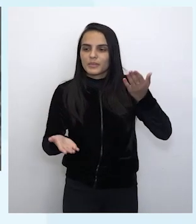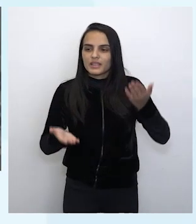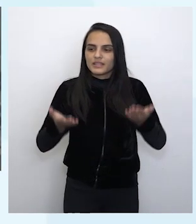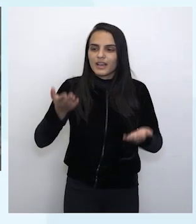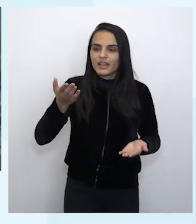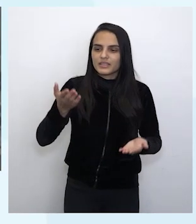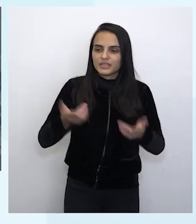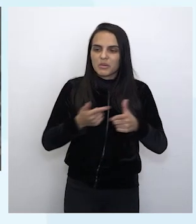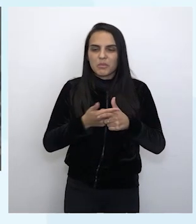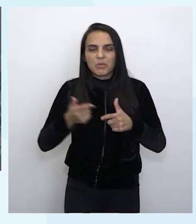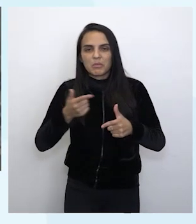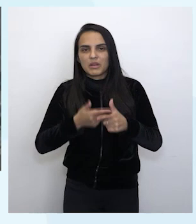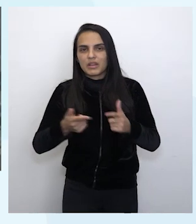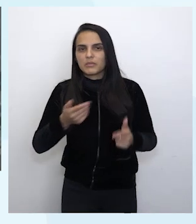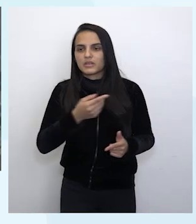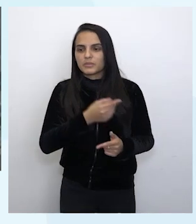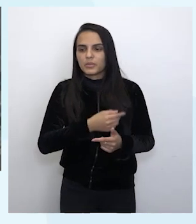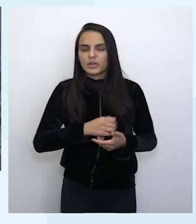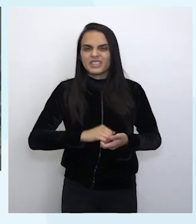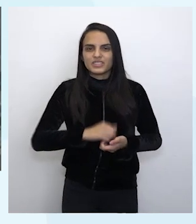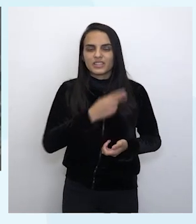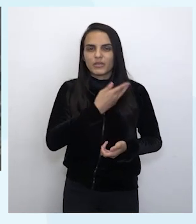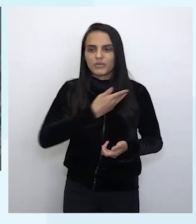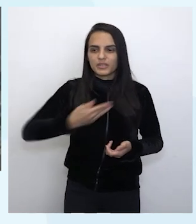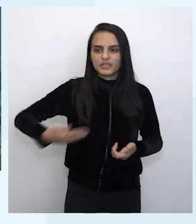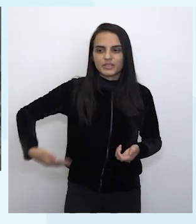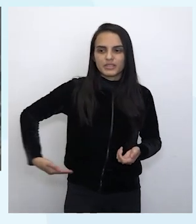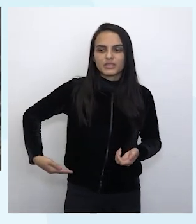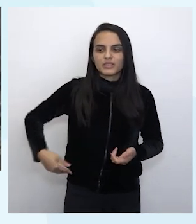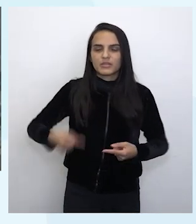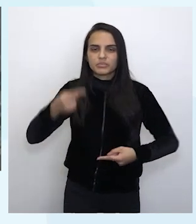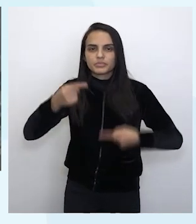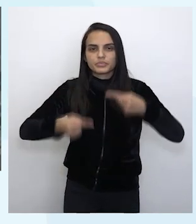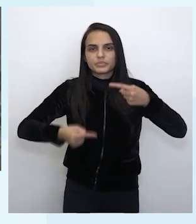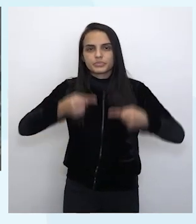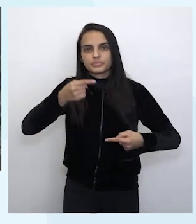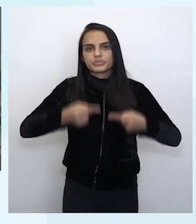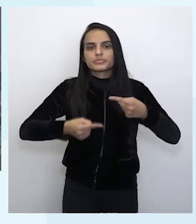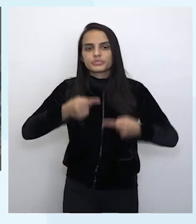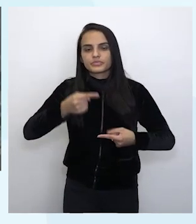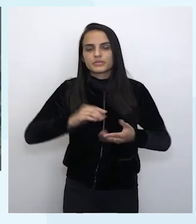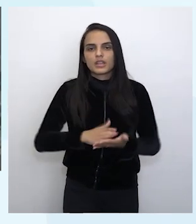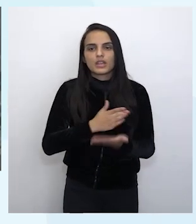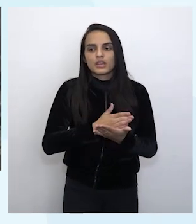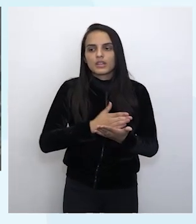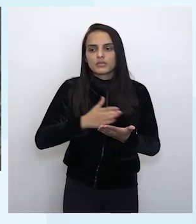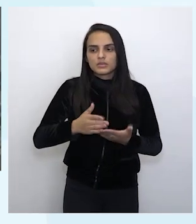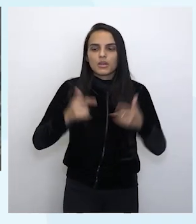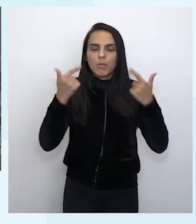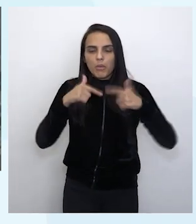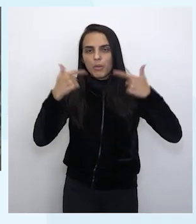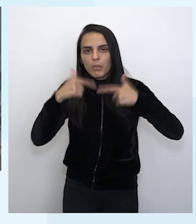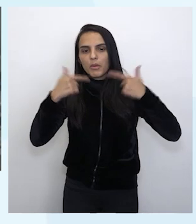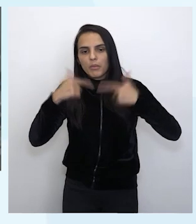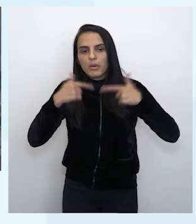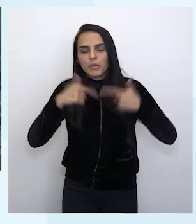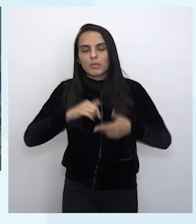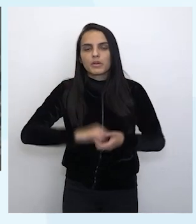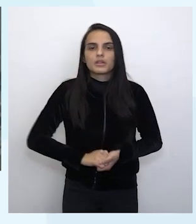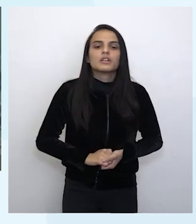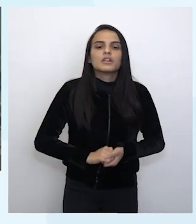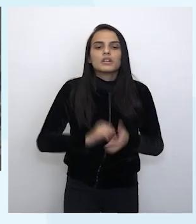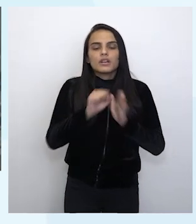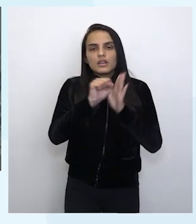grande, né, em todo o mundo ocidental europeu, né, você tinha muitas comédias e muitas comédias satíricas. Já a partir do